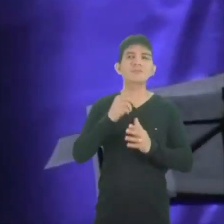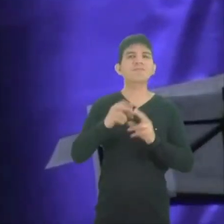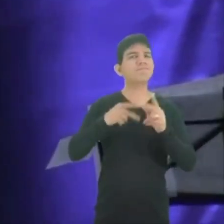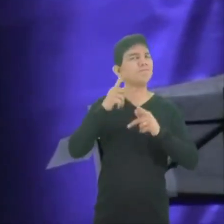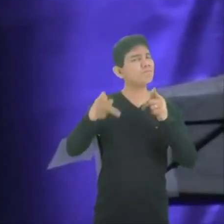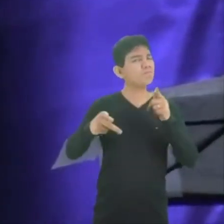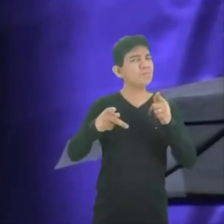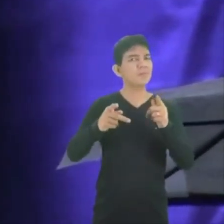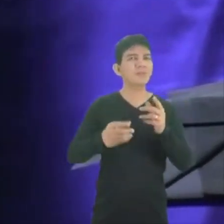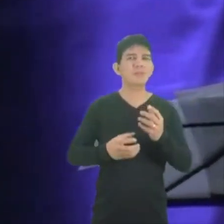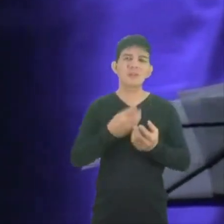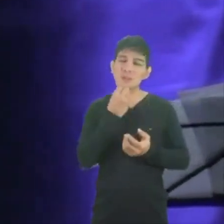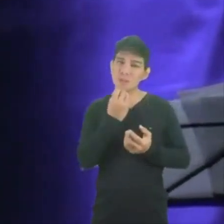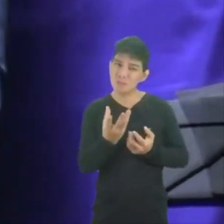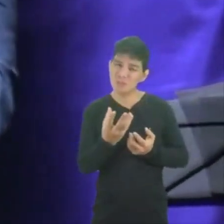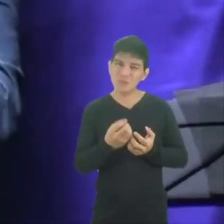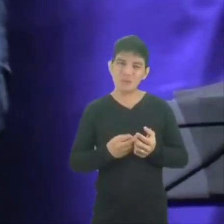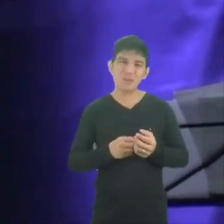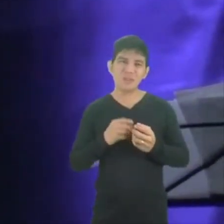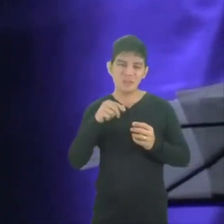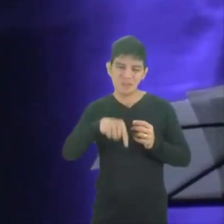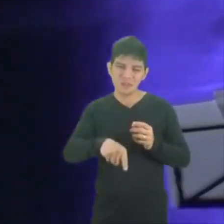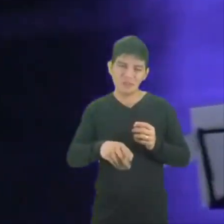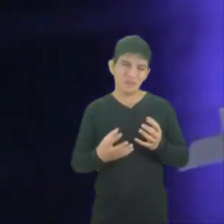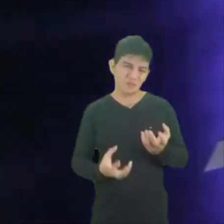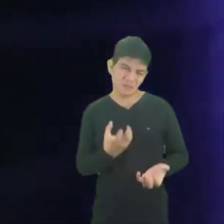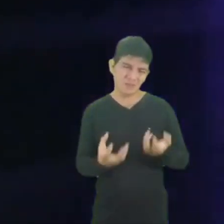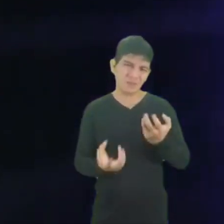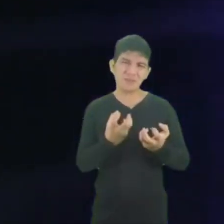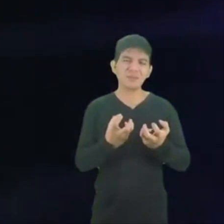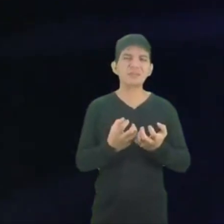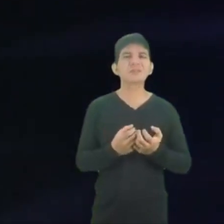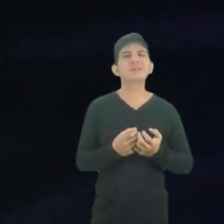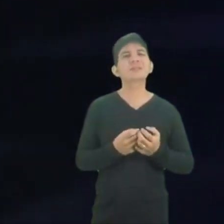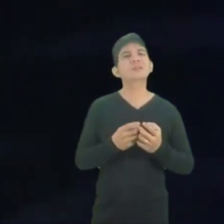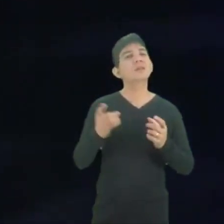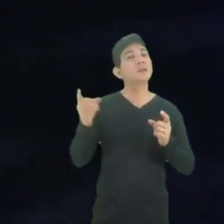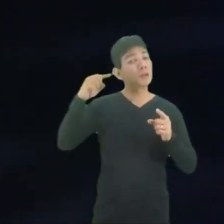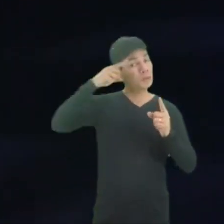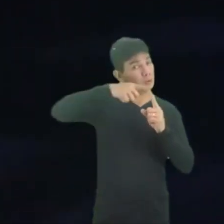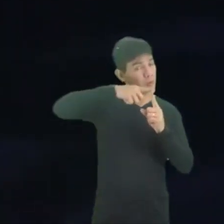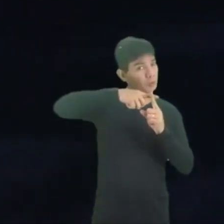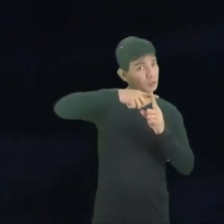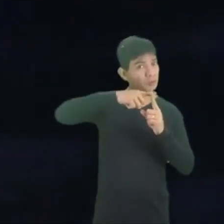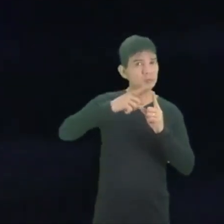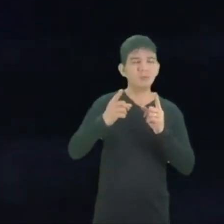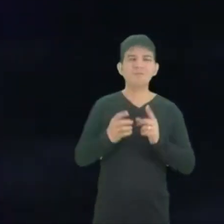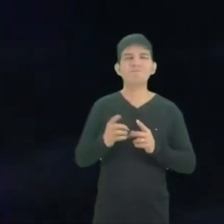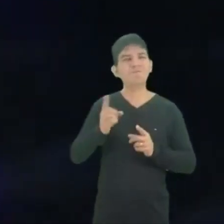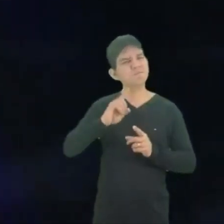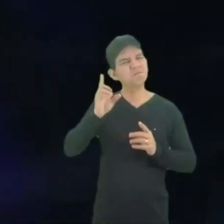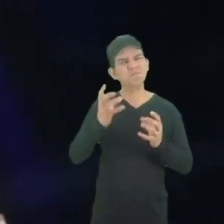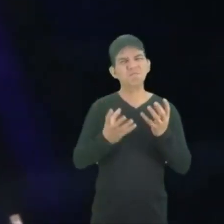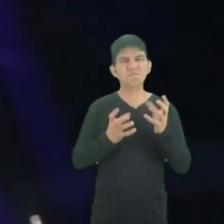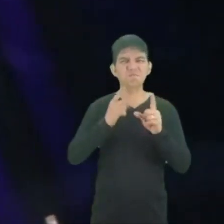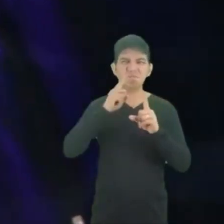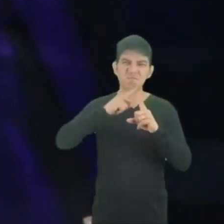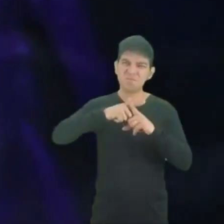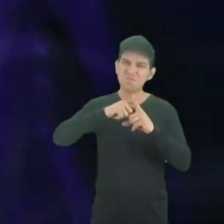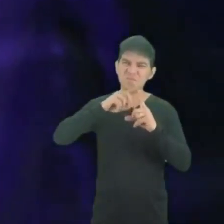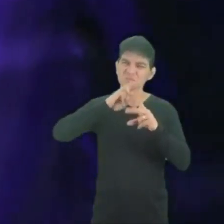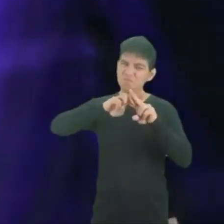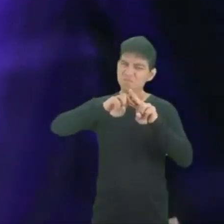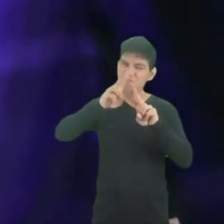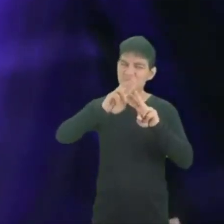o inferno, mas o objetivo deles é outro. O objetivo deles ali não é condenação, eles estão ali tentando cumprir